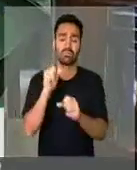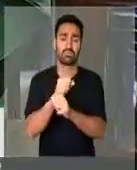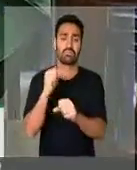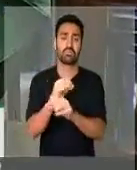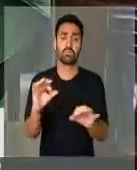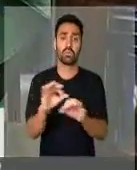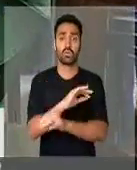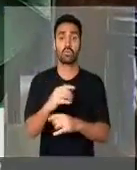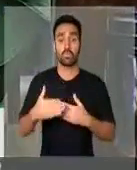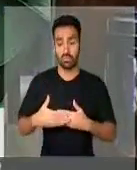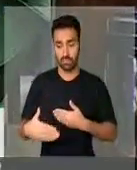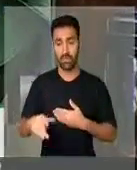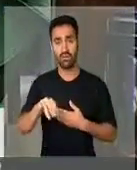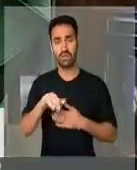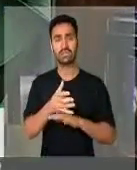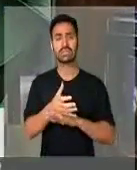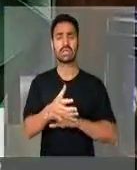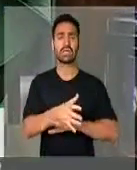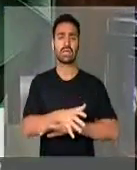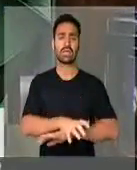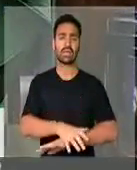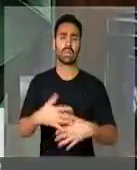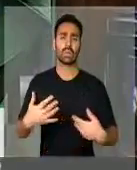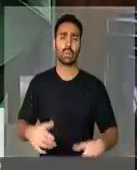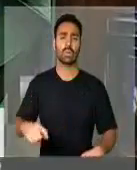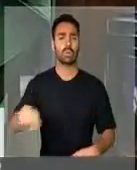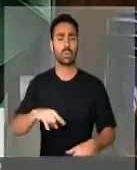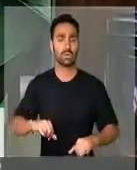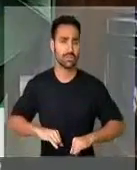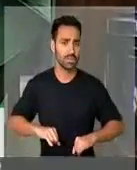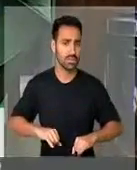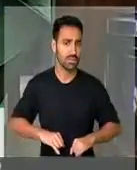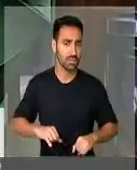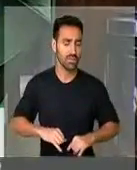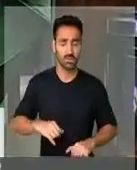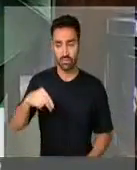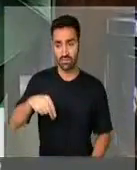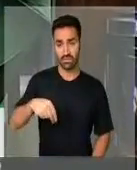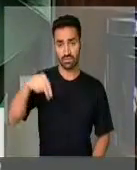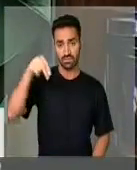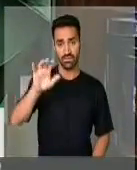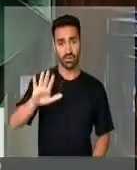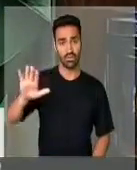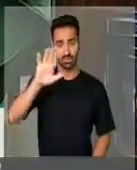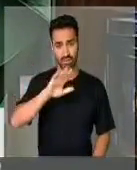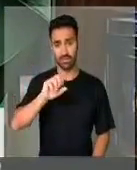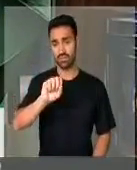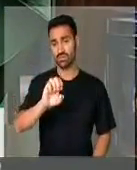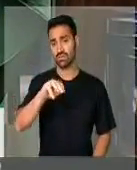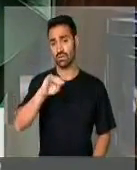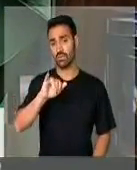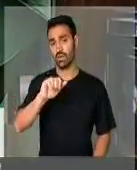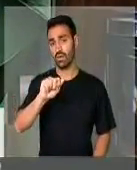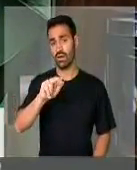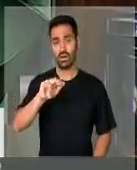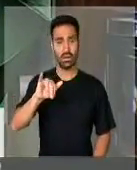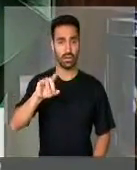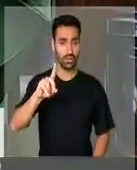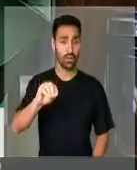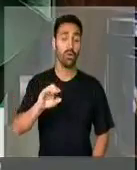senhor presidente, que está arrasando a nossa região nordestina do semiárido. E em razão disso é que nós